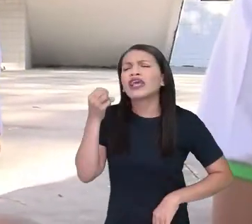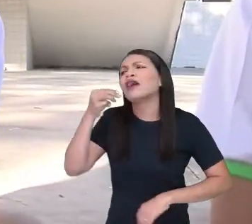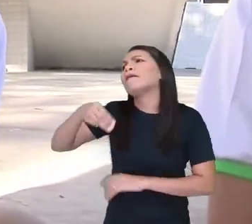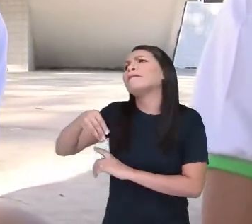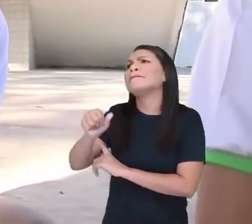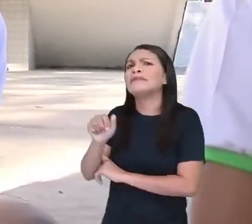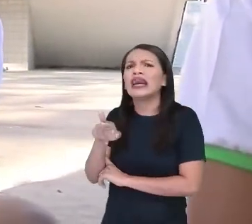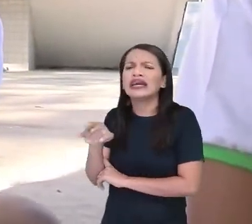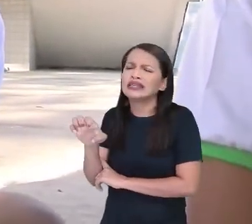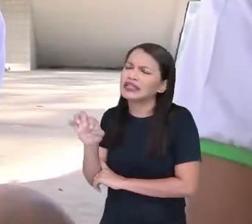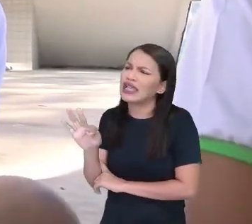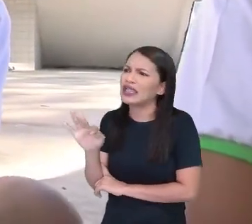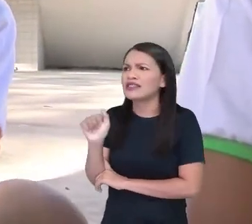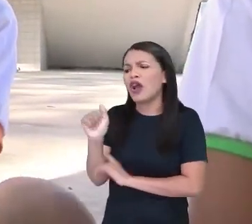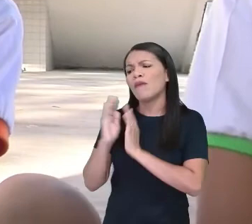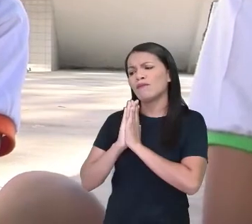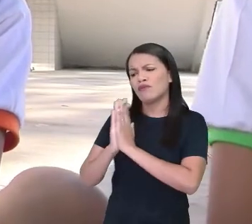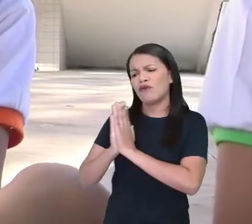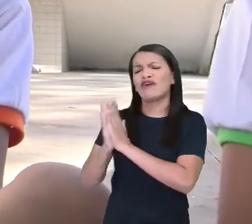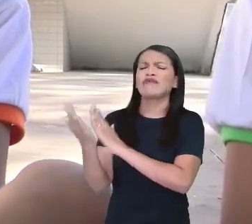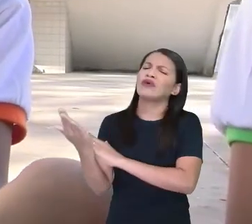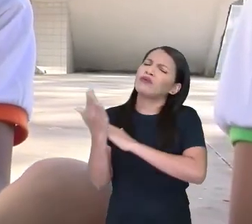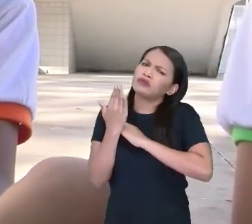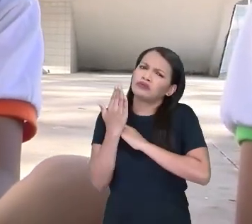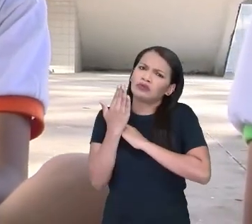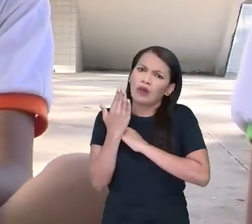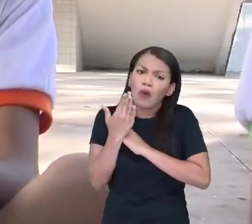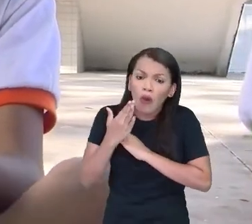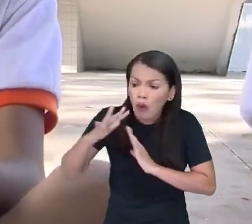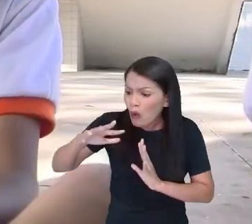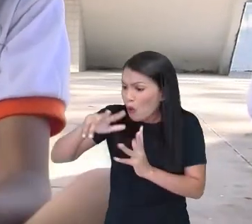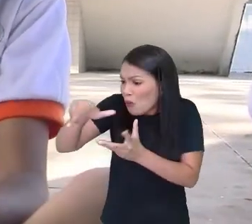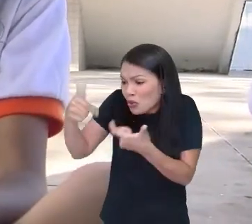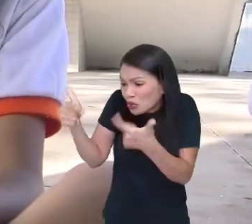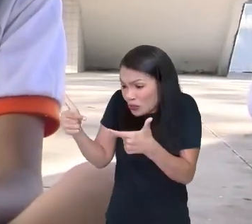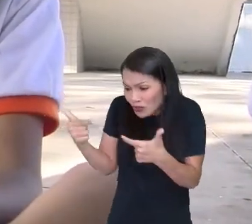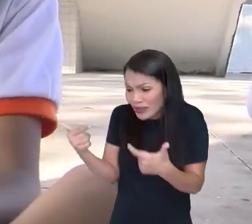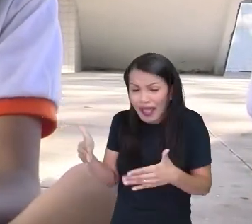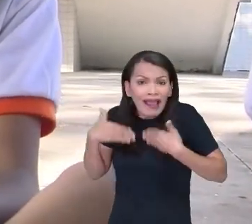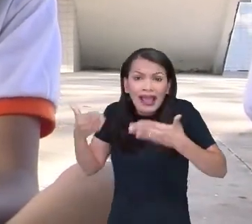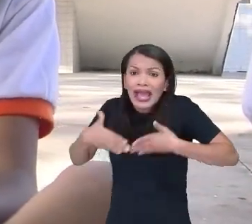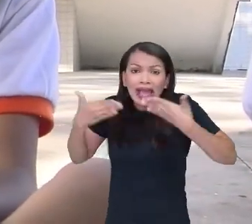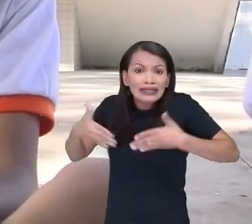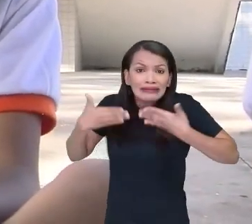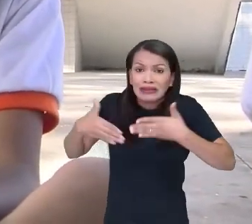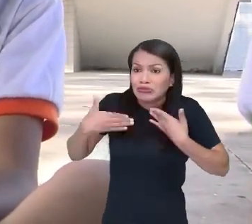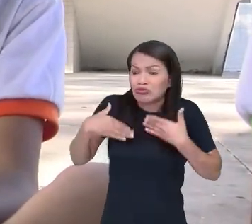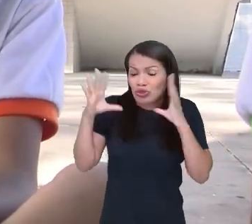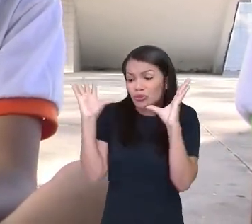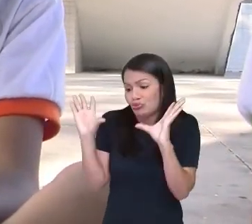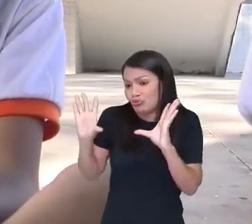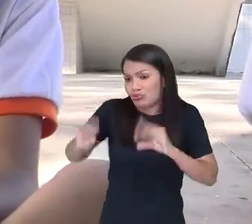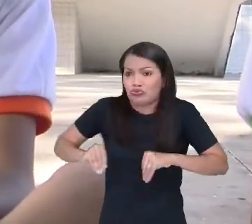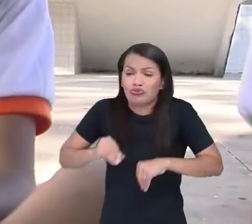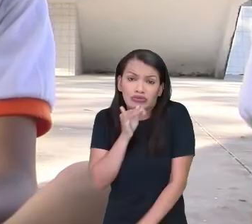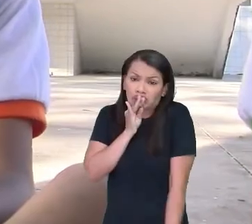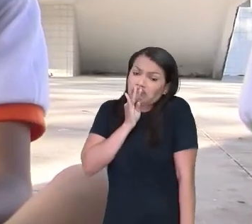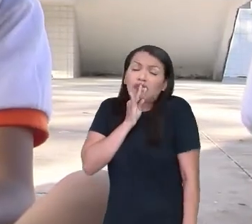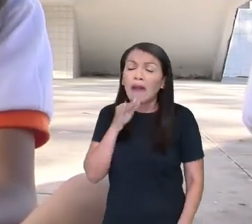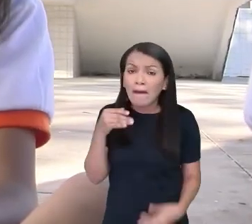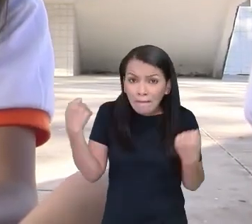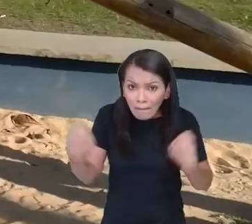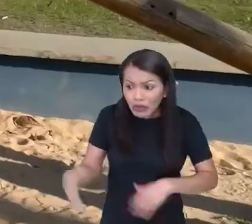Marieta, a senhora pode nos ajudar, por favor? O mundo está sem alegria, tudo muito calado. A senhora poderia nos